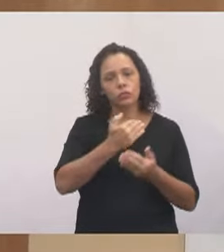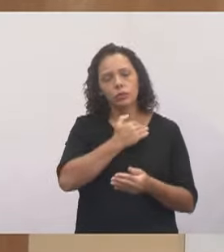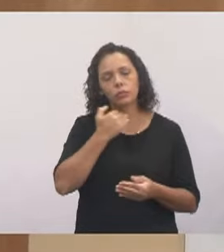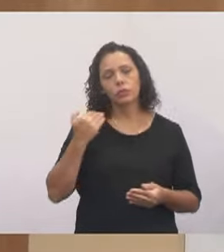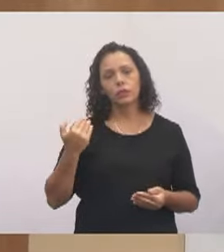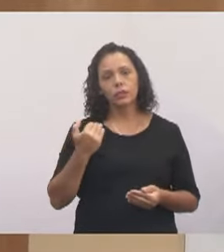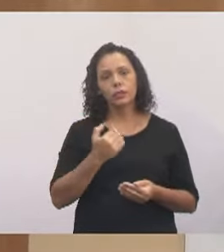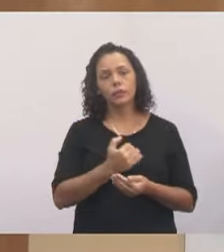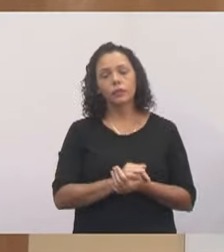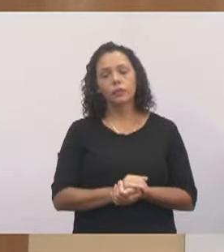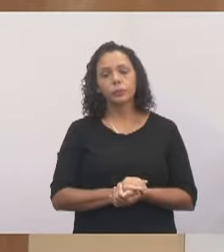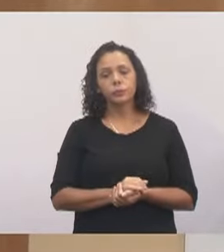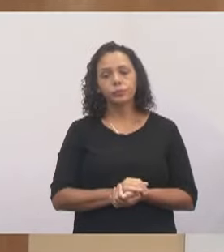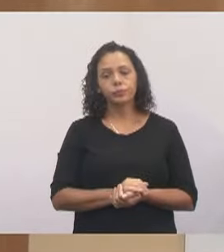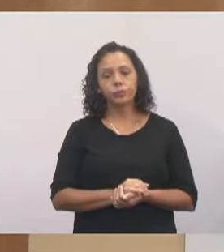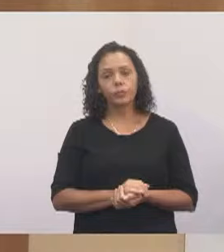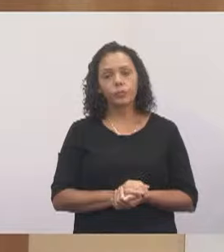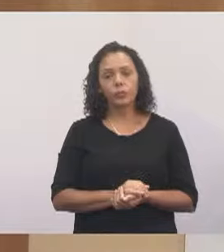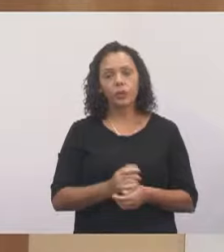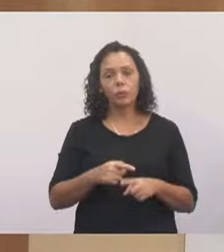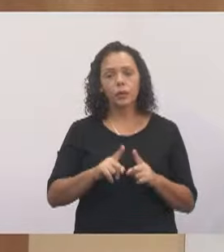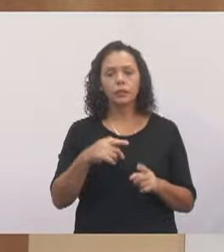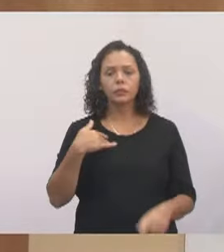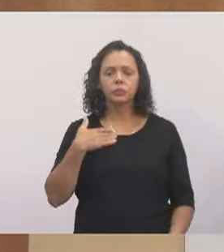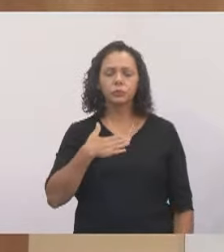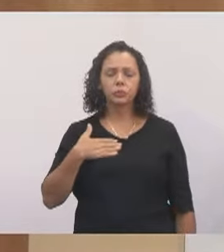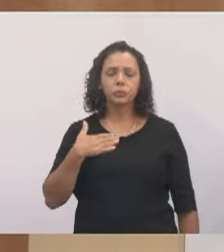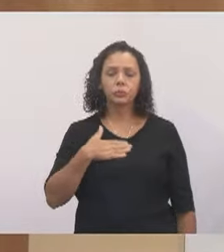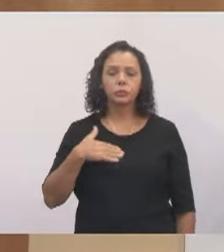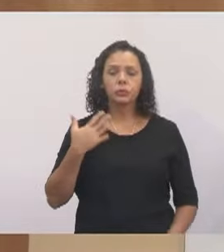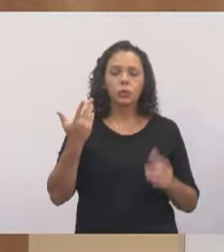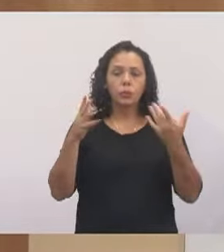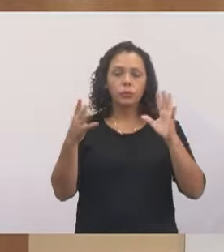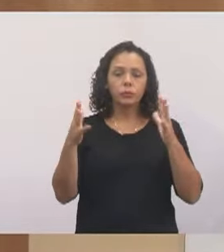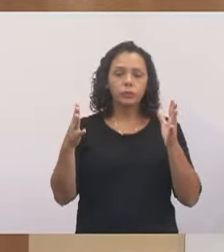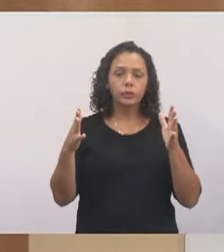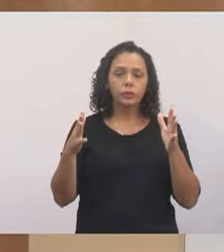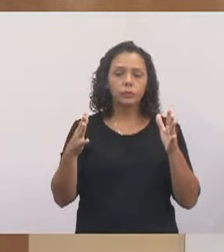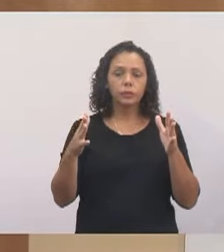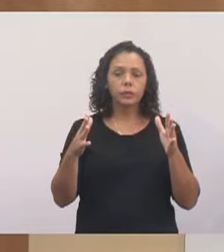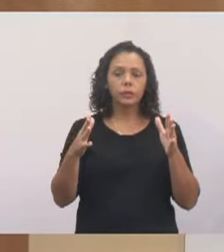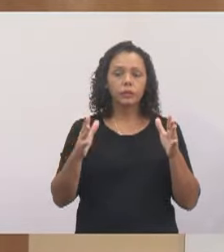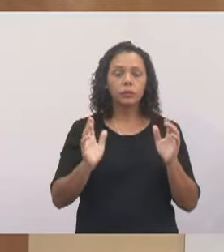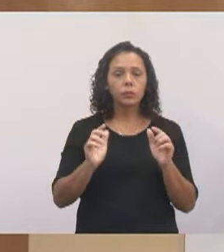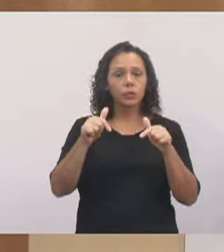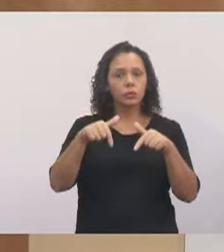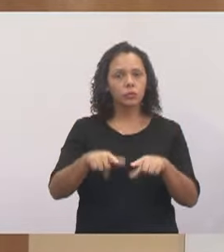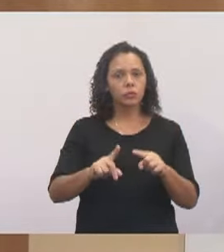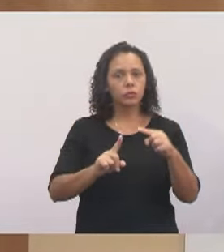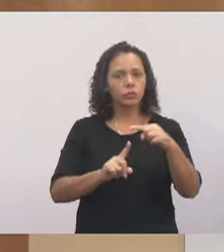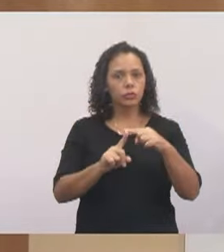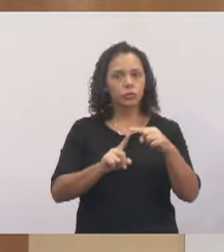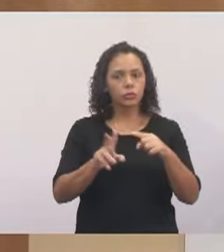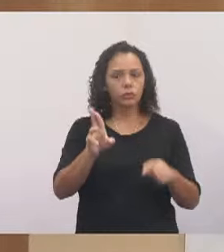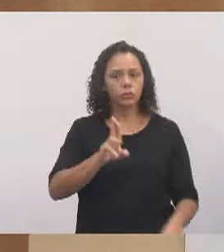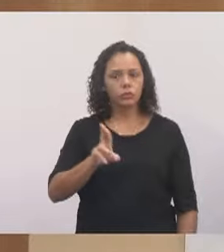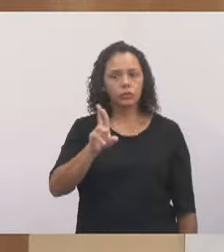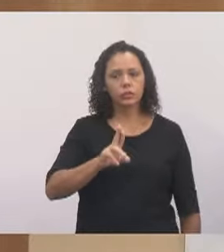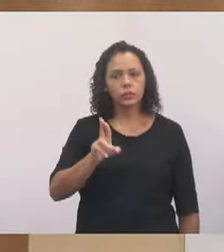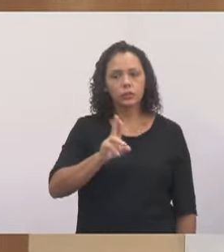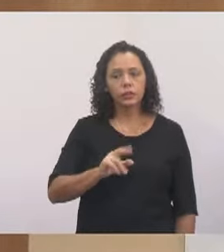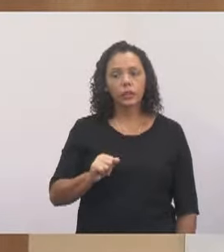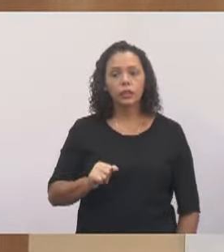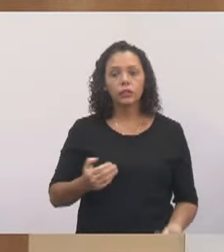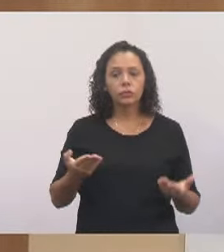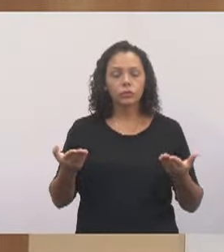e que muito me agrada. Mas parabéns por essa utilidade pública que vocês estão recebendo